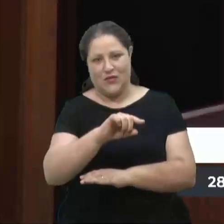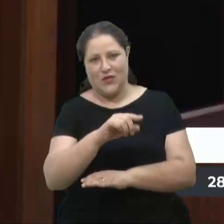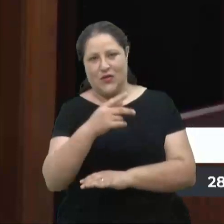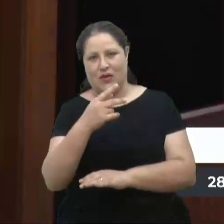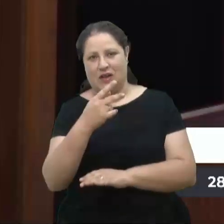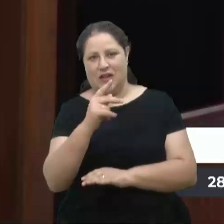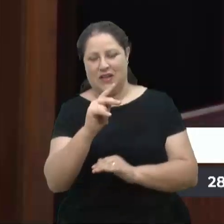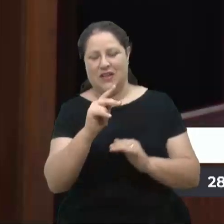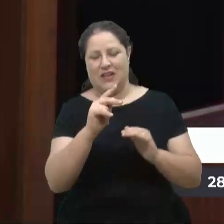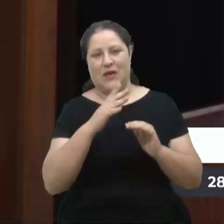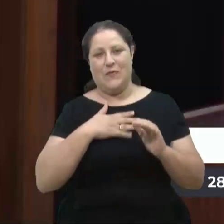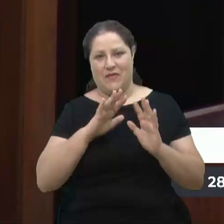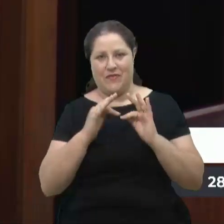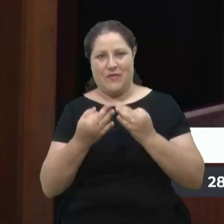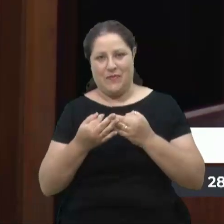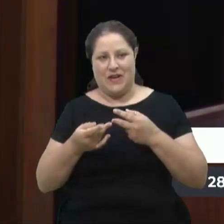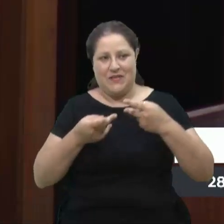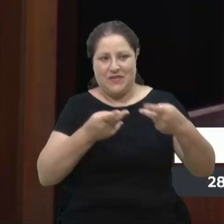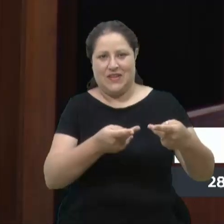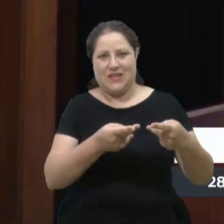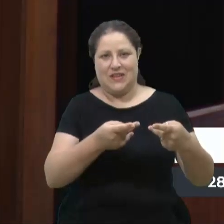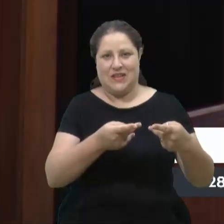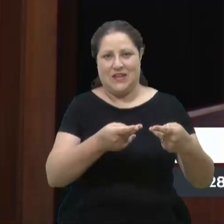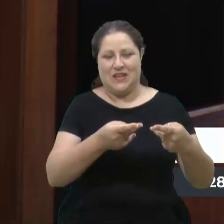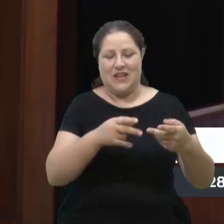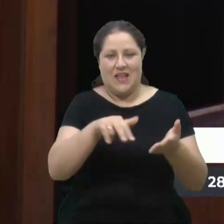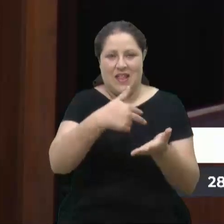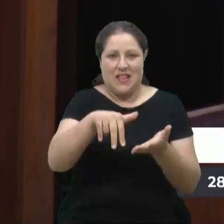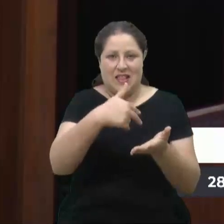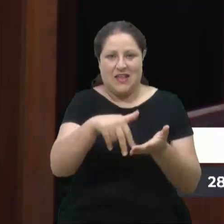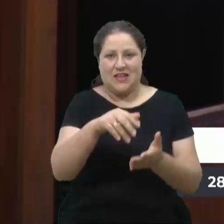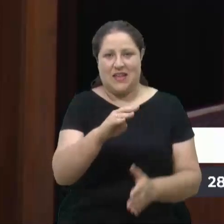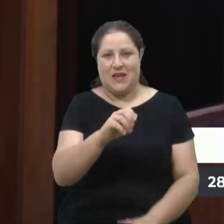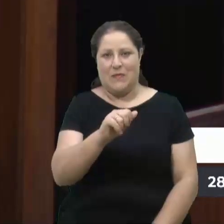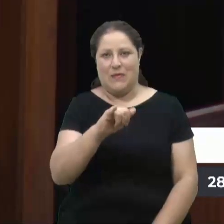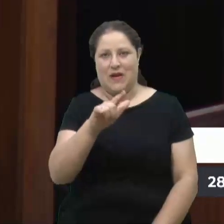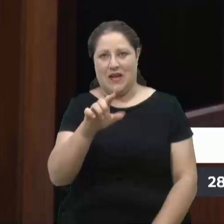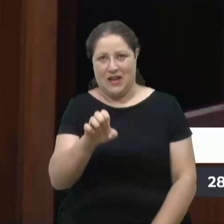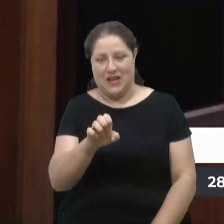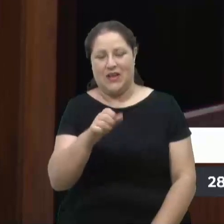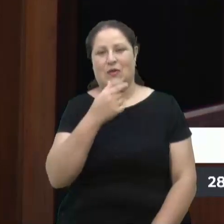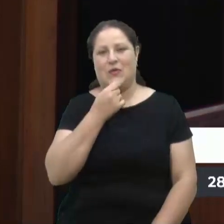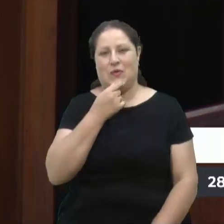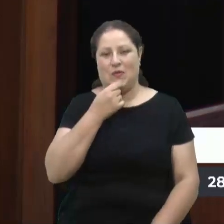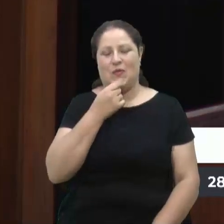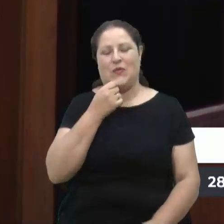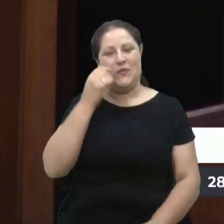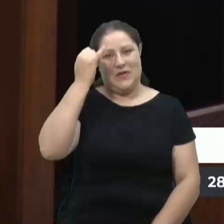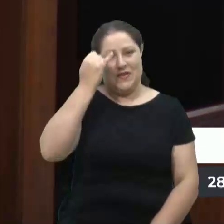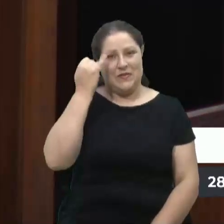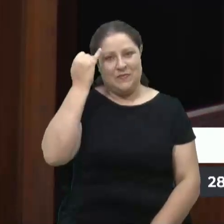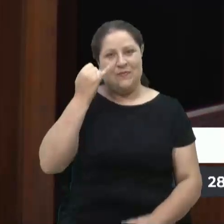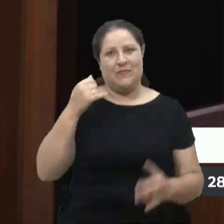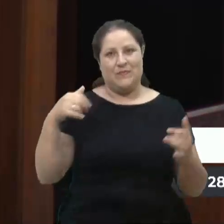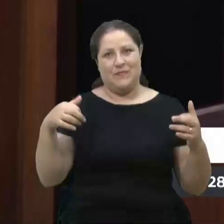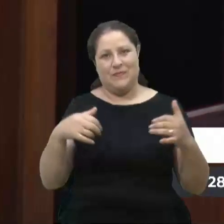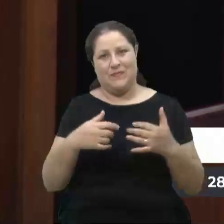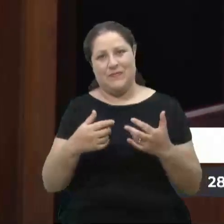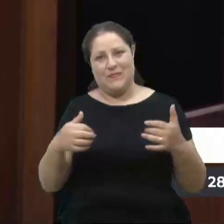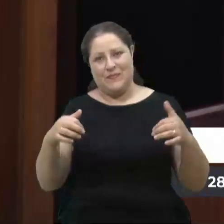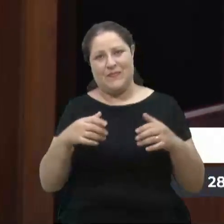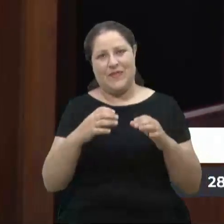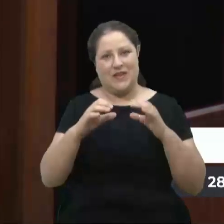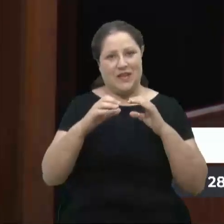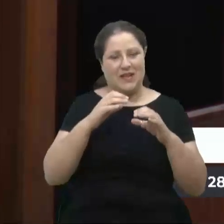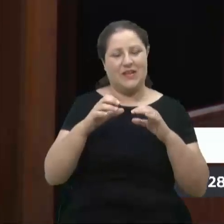a minha família para nós dançar o baile da Doralice cantada pelo senhor e tomar uma cerveja com umas batatinhas fritas lá,